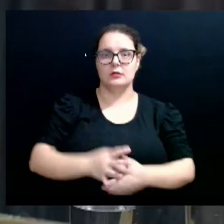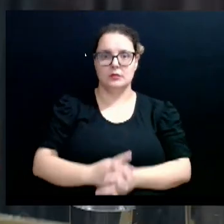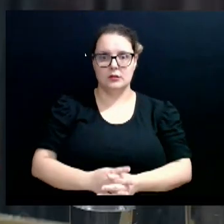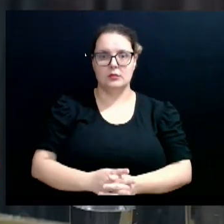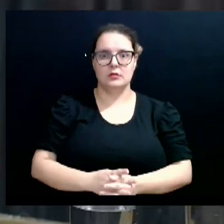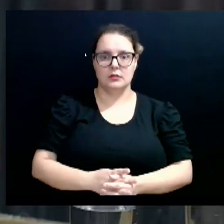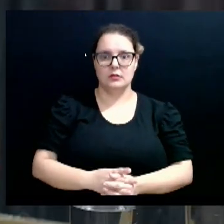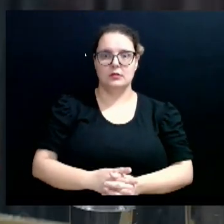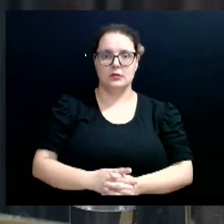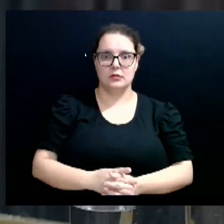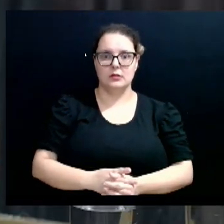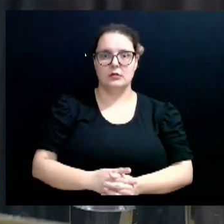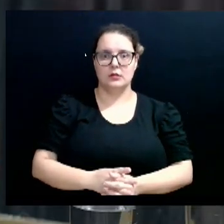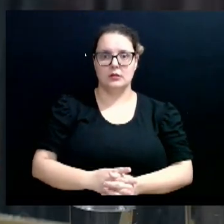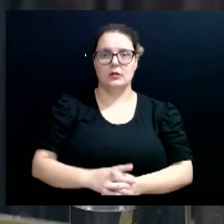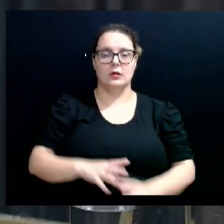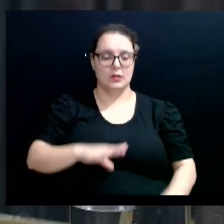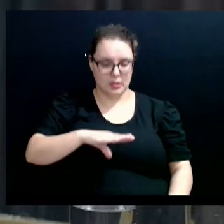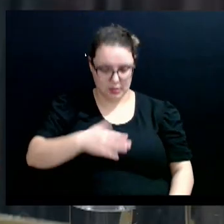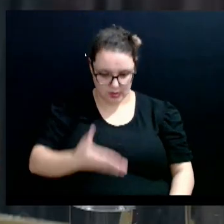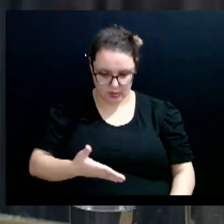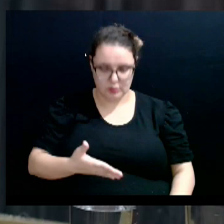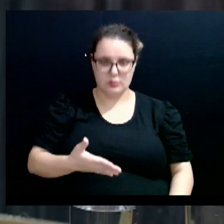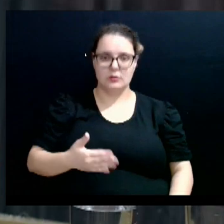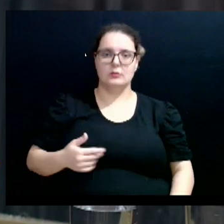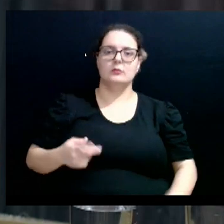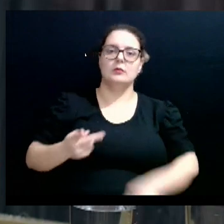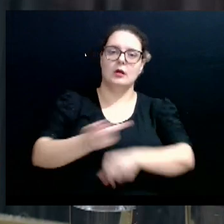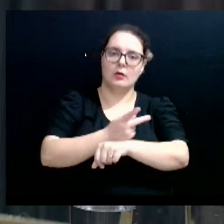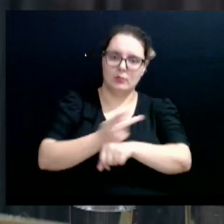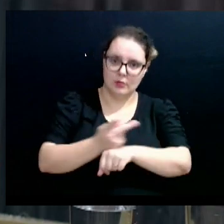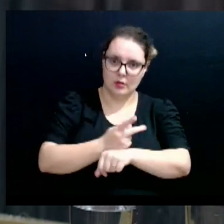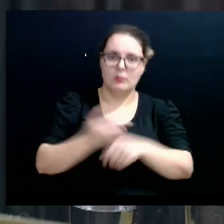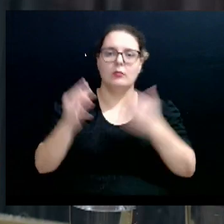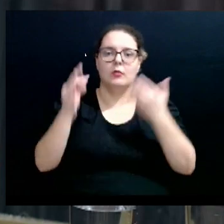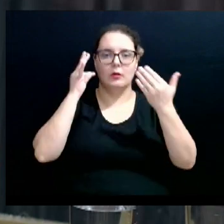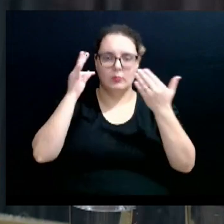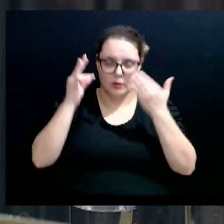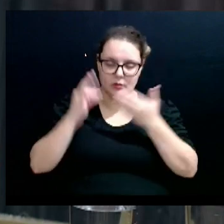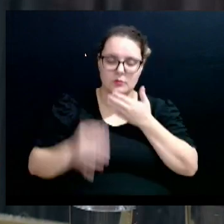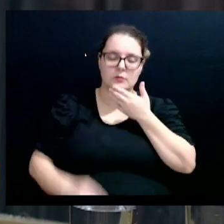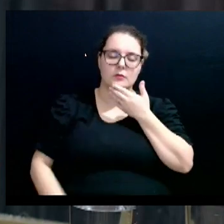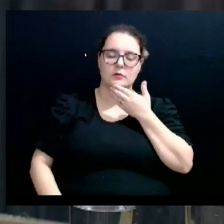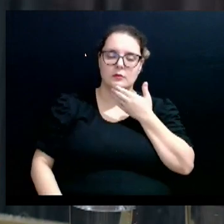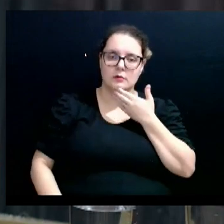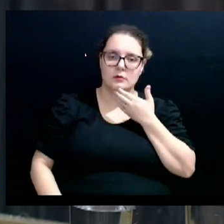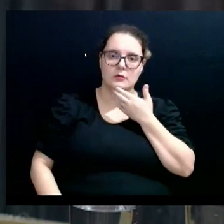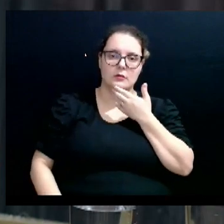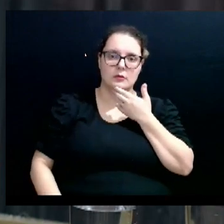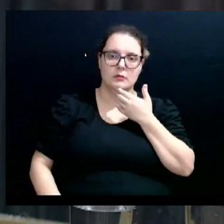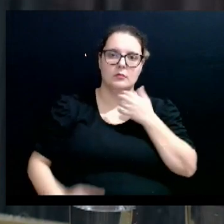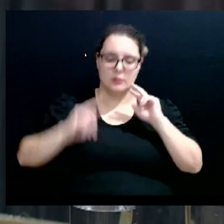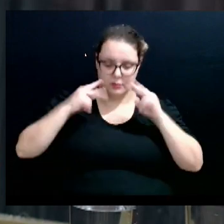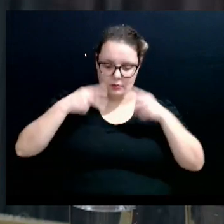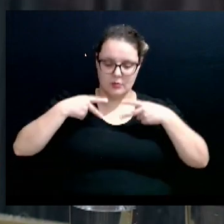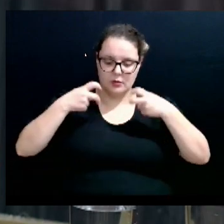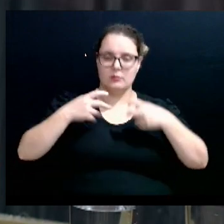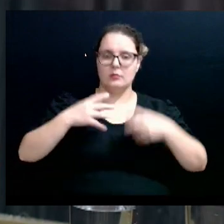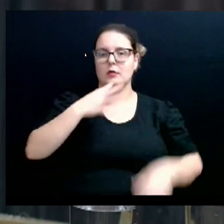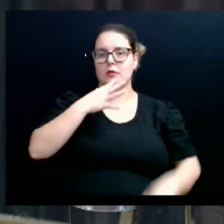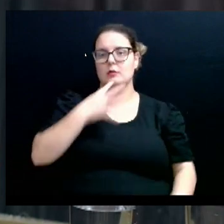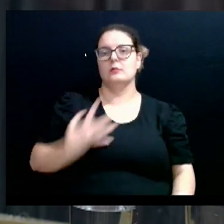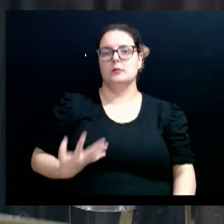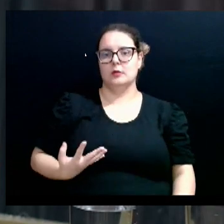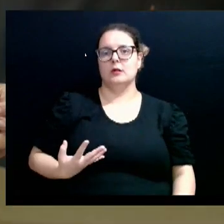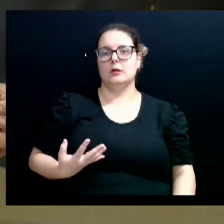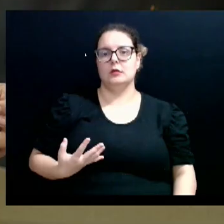é encorajar para ir buscar mesmo uma terapia para se autoconhecer e poder sair desse lugar.